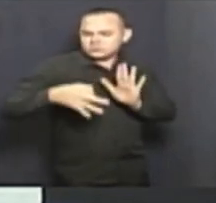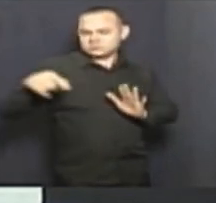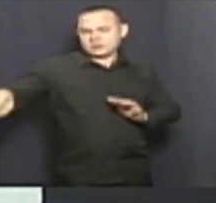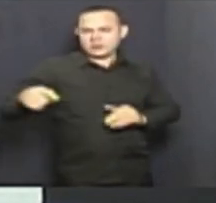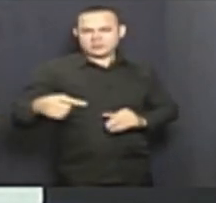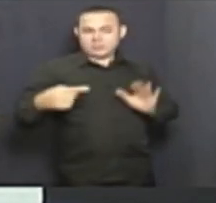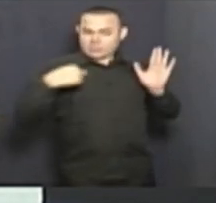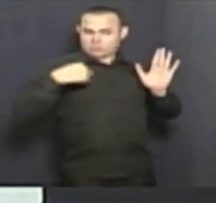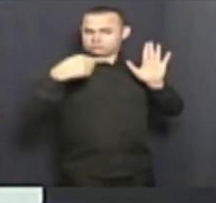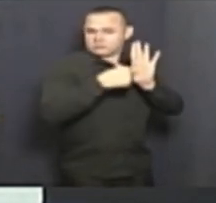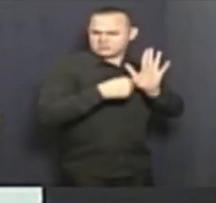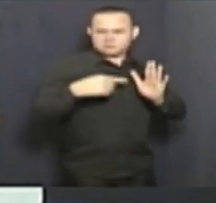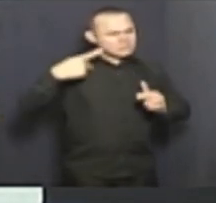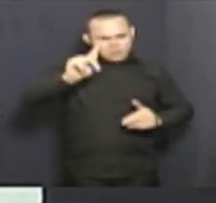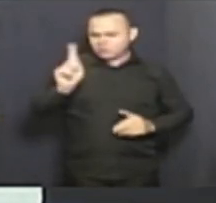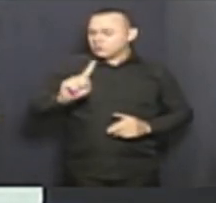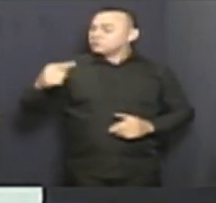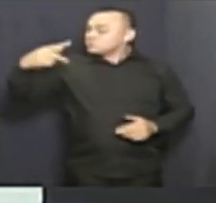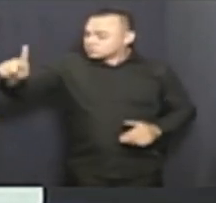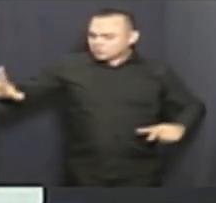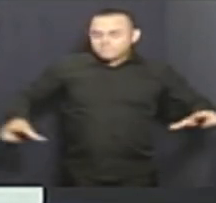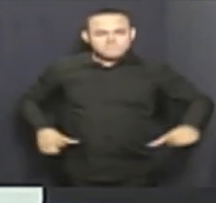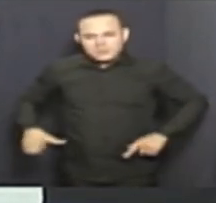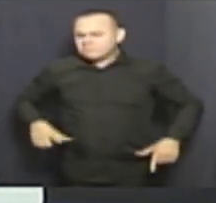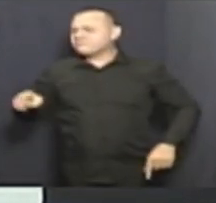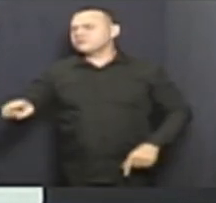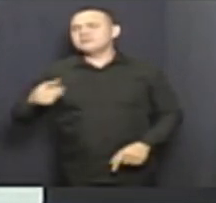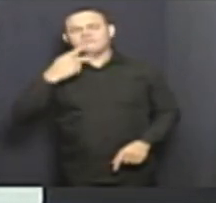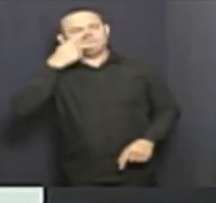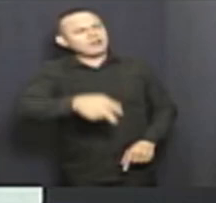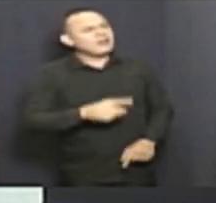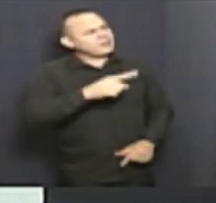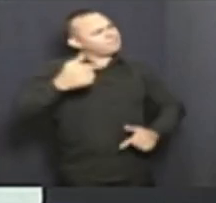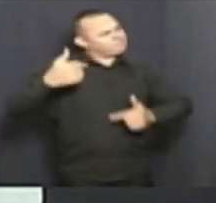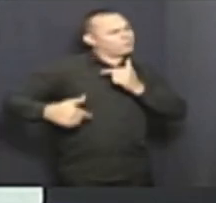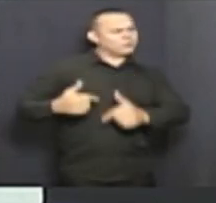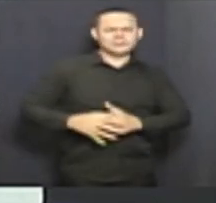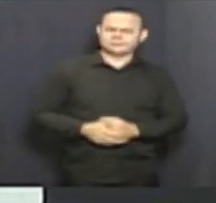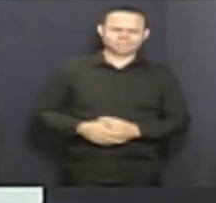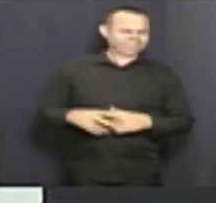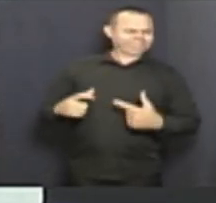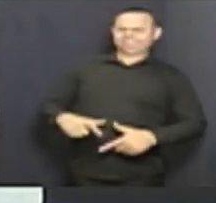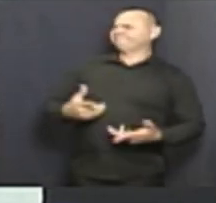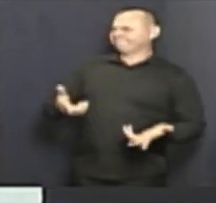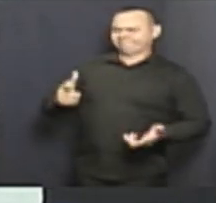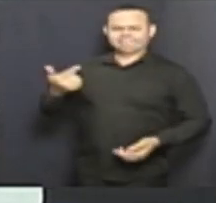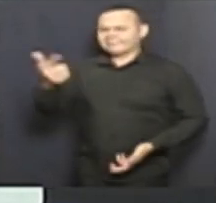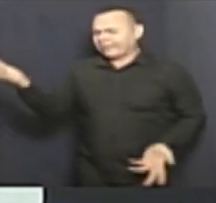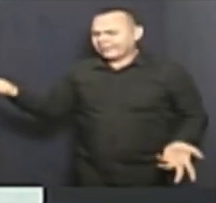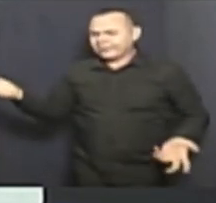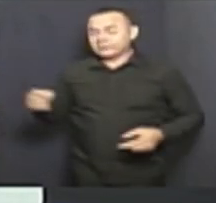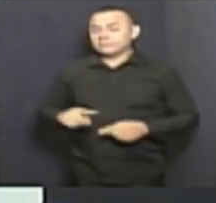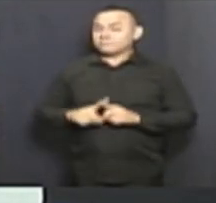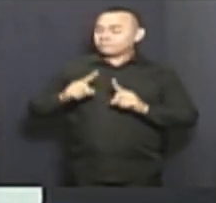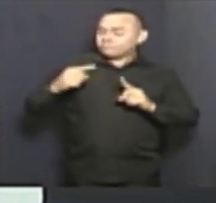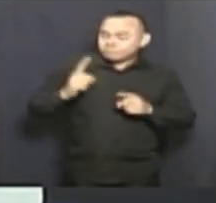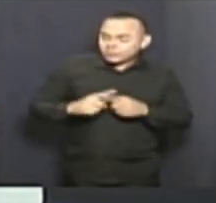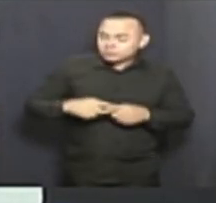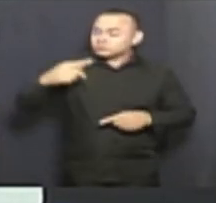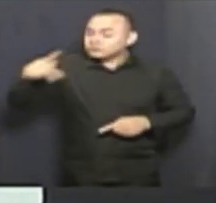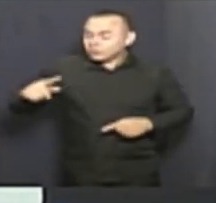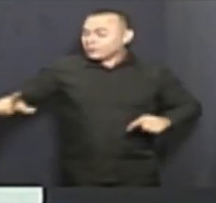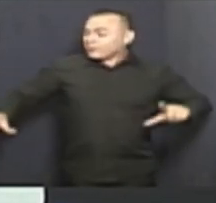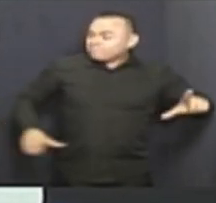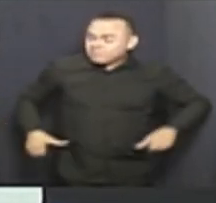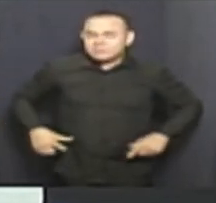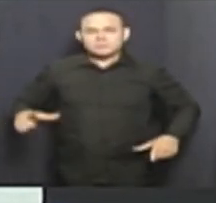foi um primo seu e você fala que isso é político onde está a política nisso é um primo que têm os